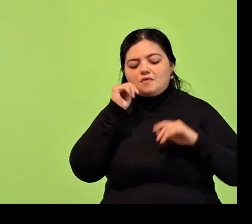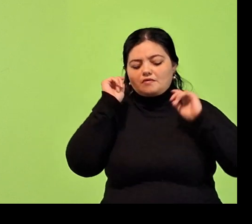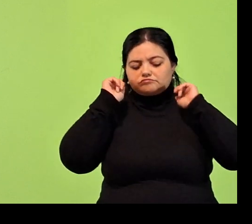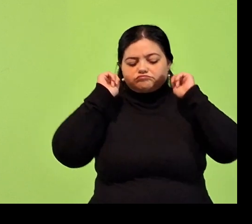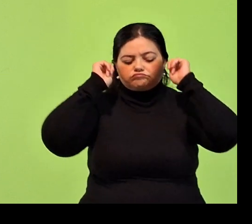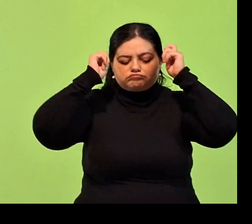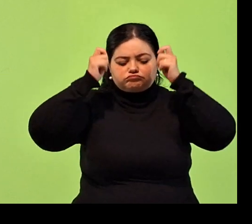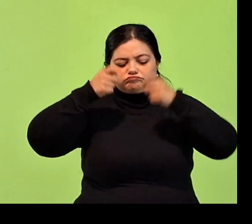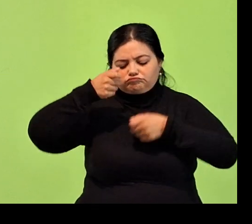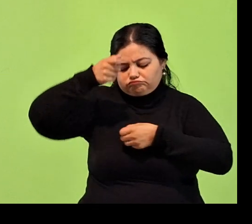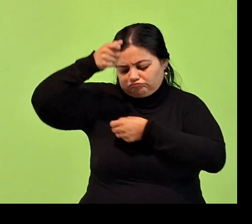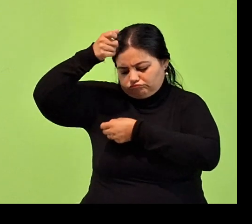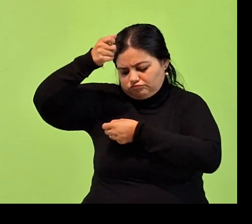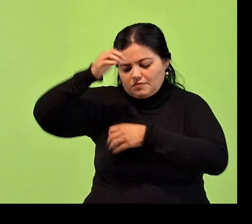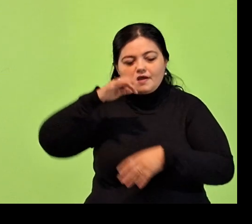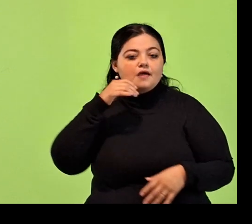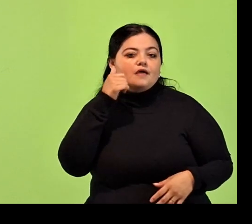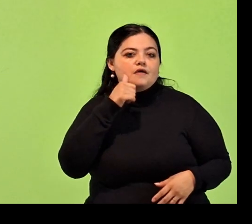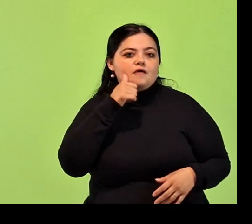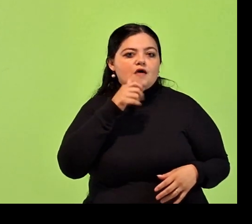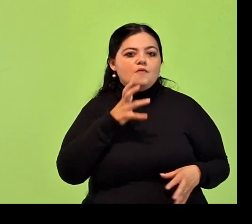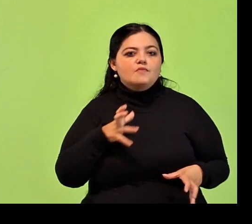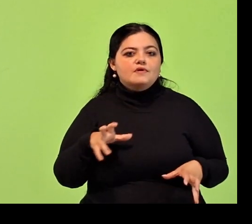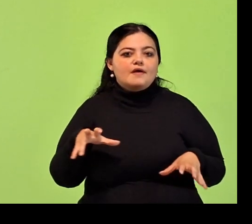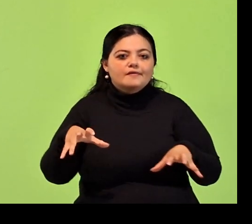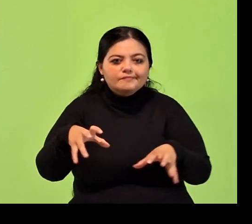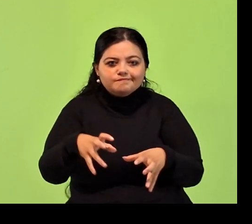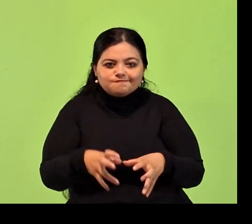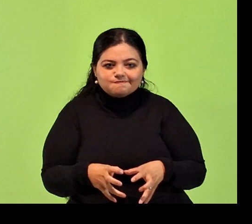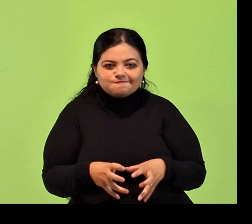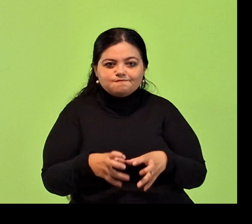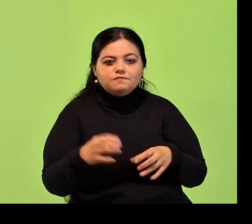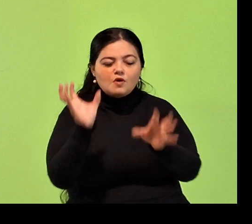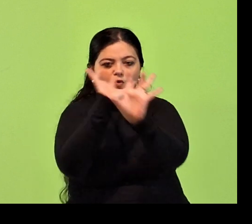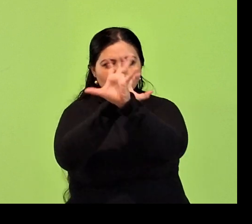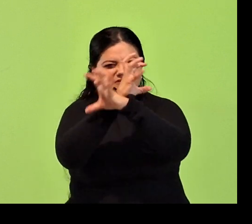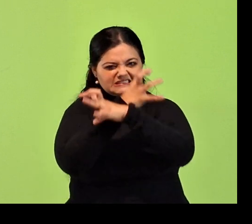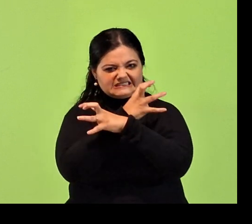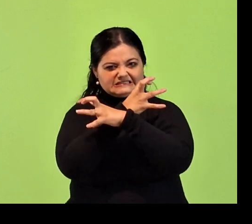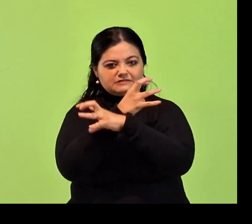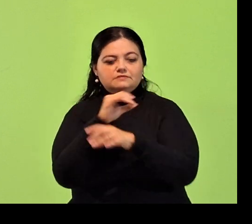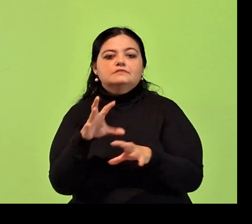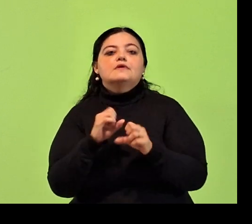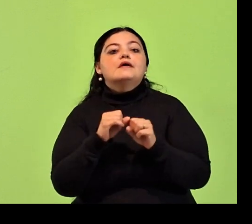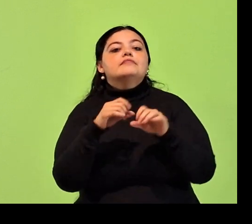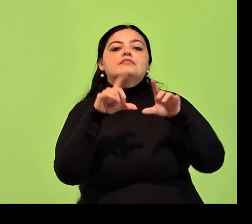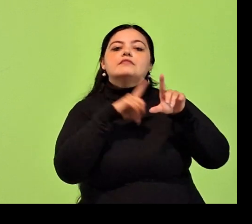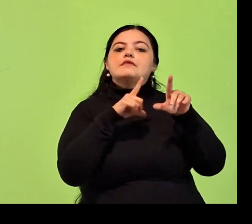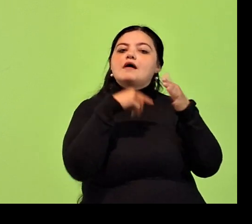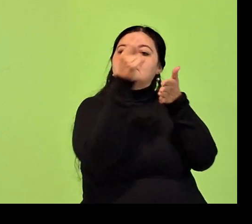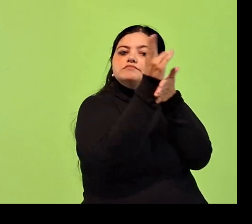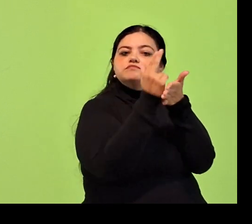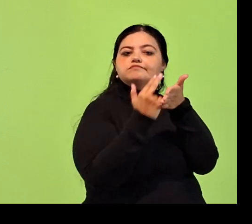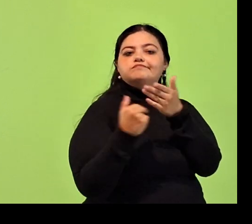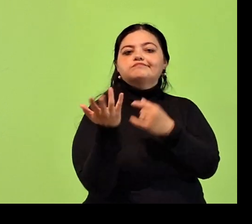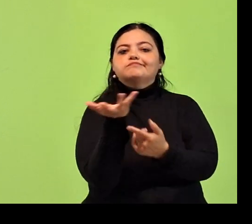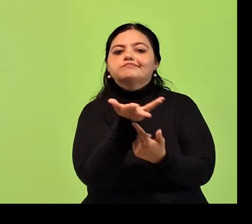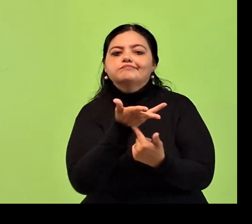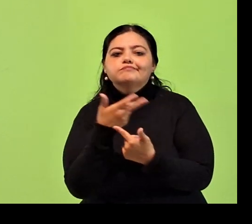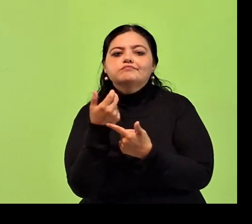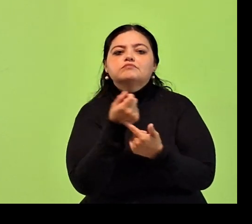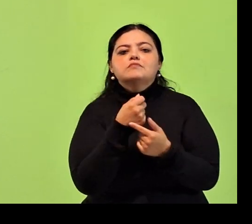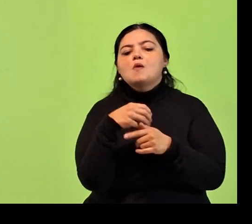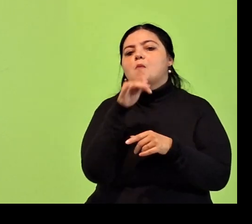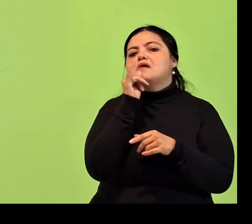nua deitada segurando uma caveira na pelvis. É uma montagem, uma reprodução artística que tenta representar o que aconteceria